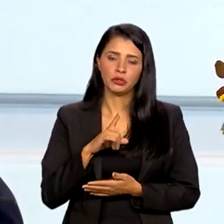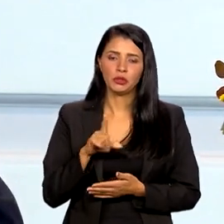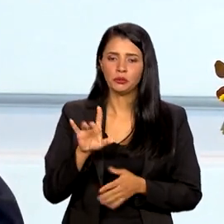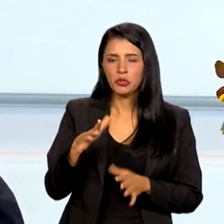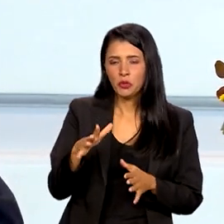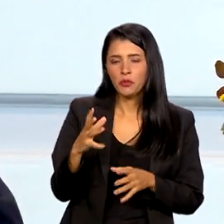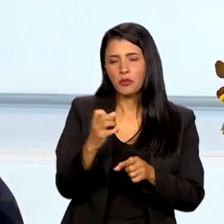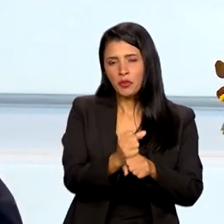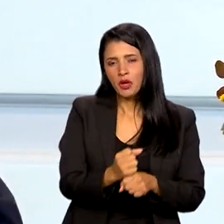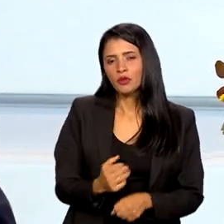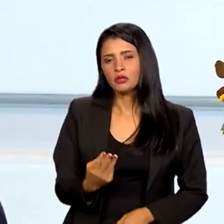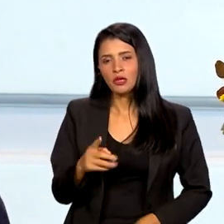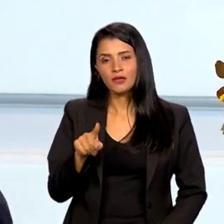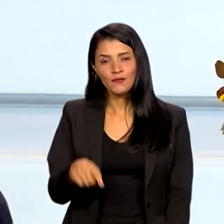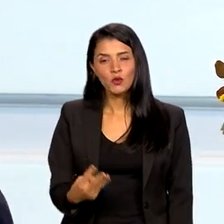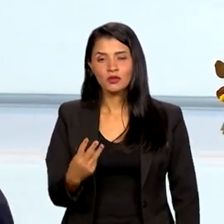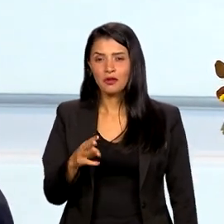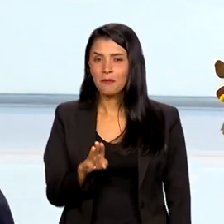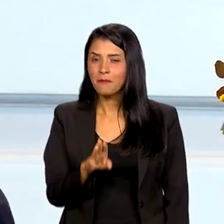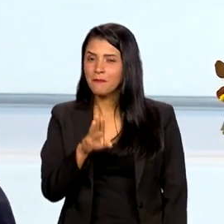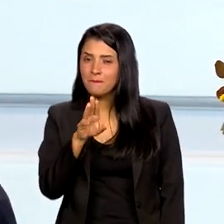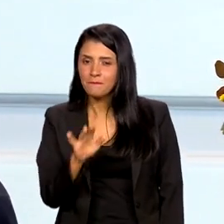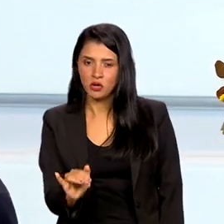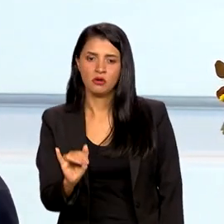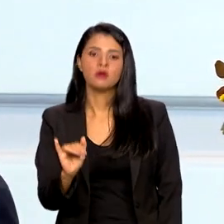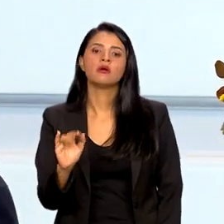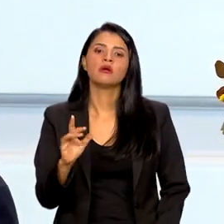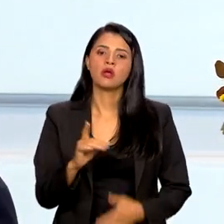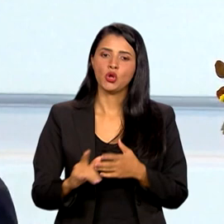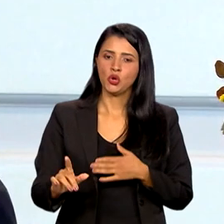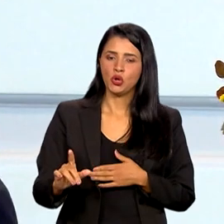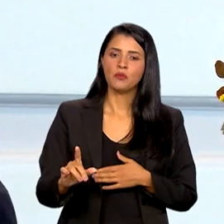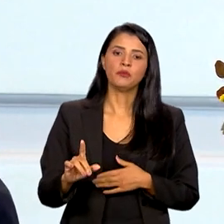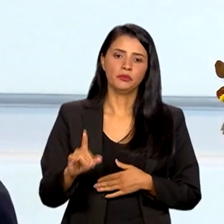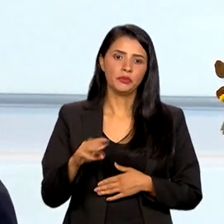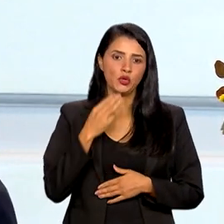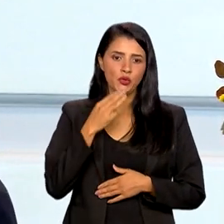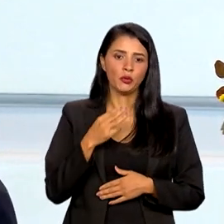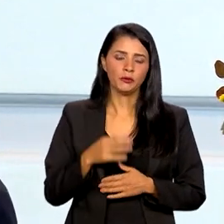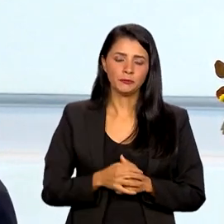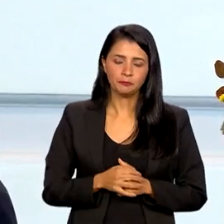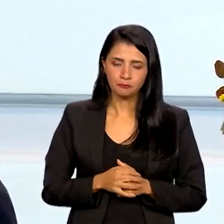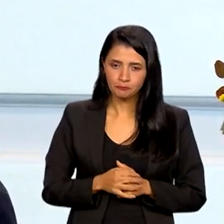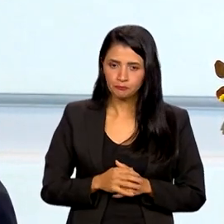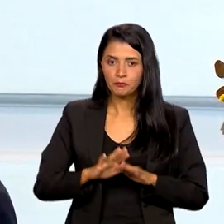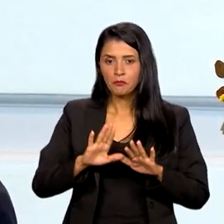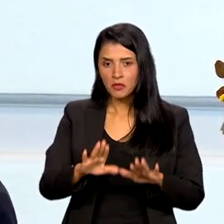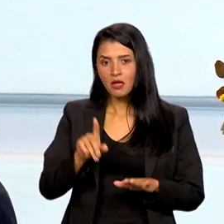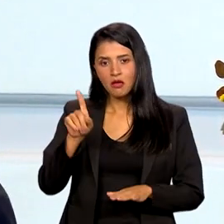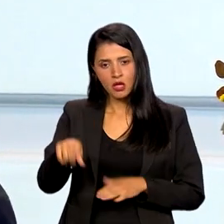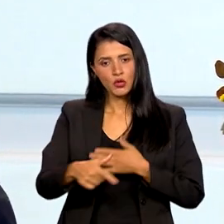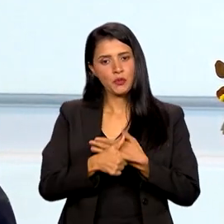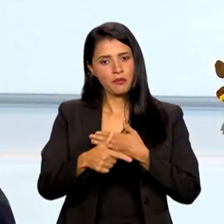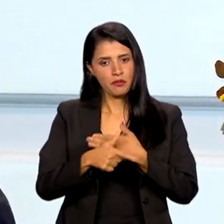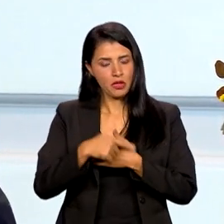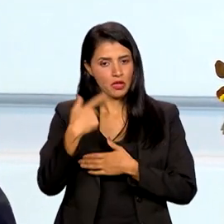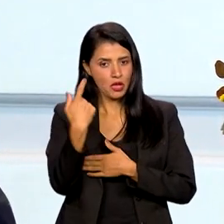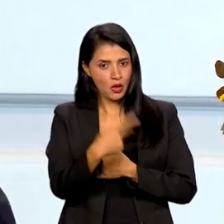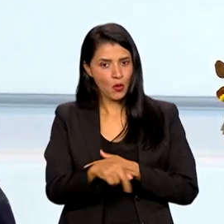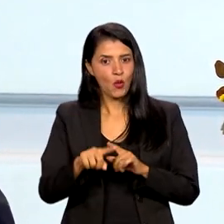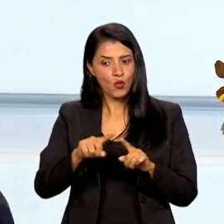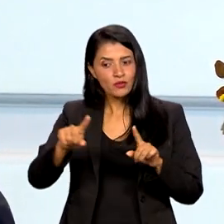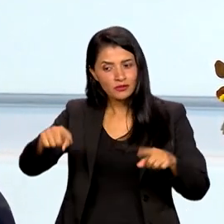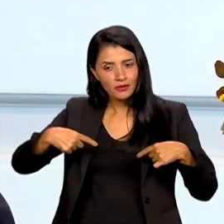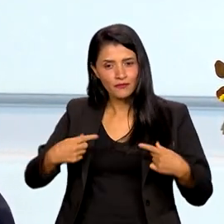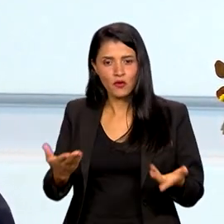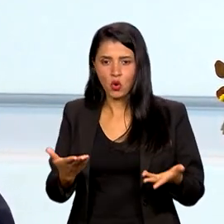aproximadamente 3,3 bilhões, não é? Mas, enfim, tem sido esse o papel. O grande